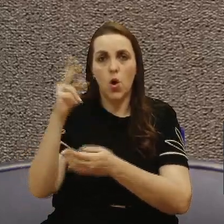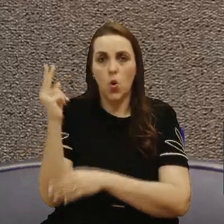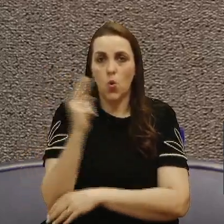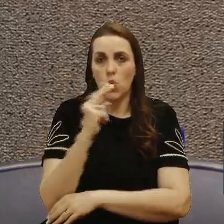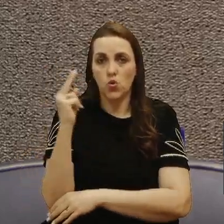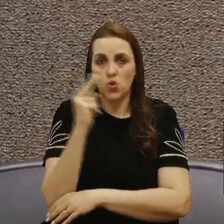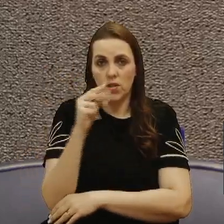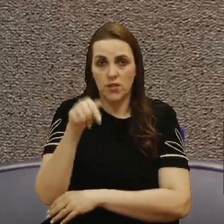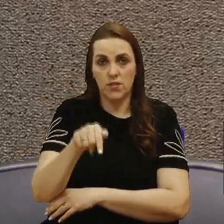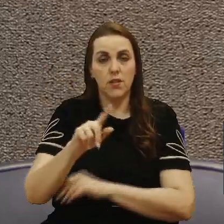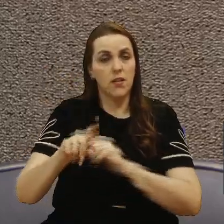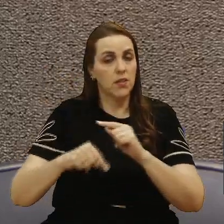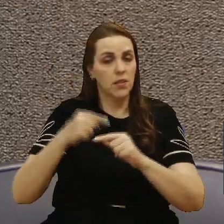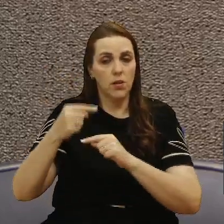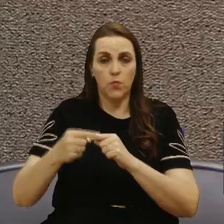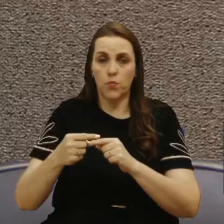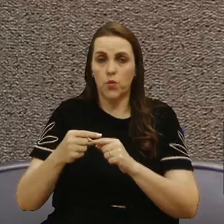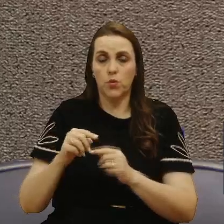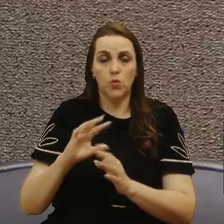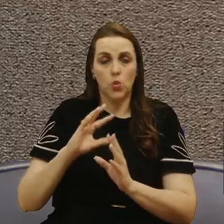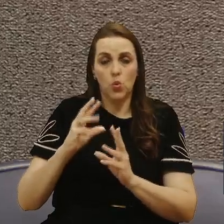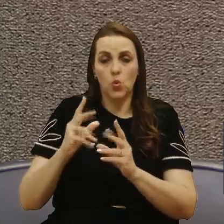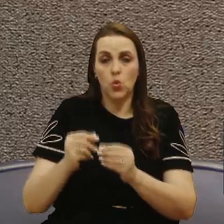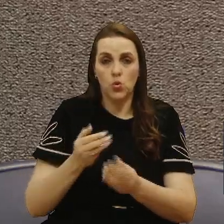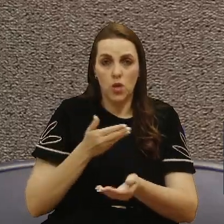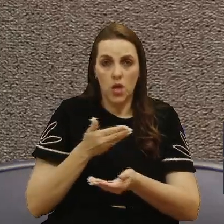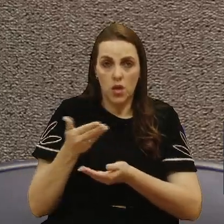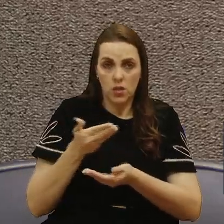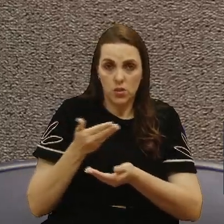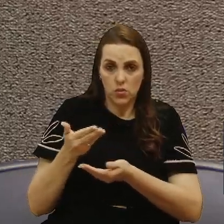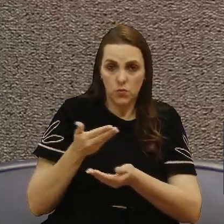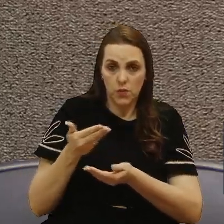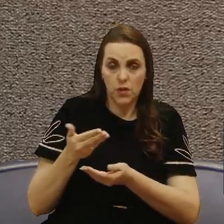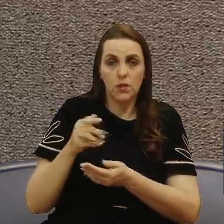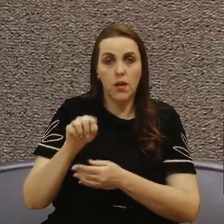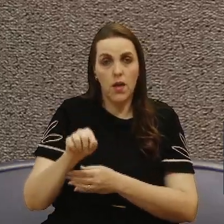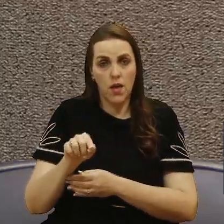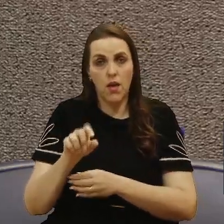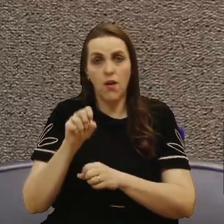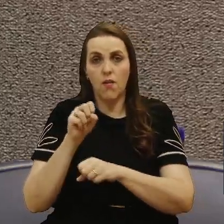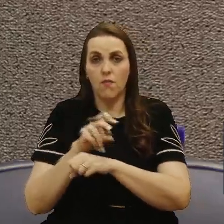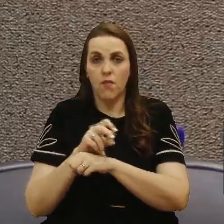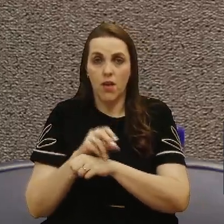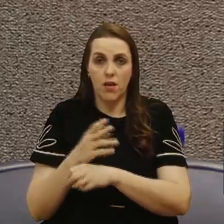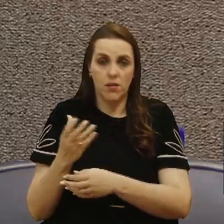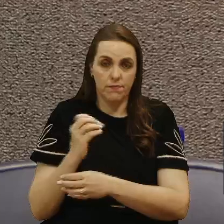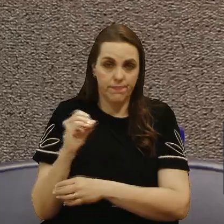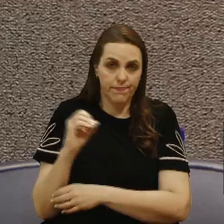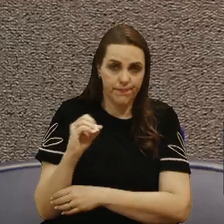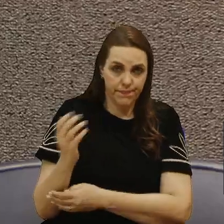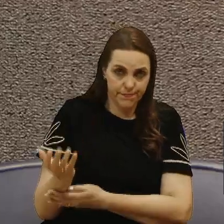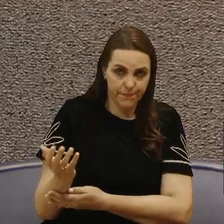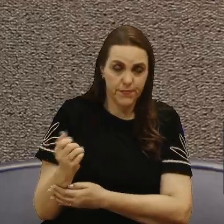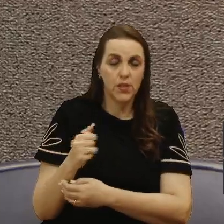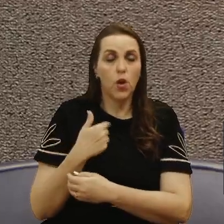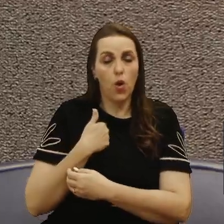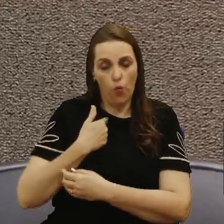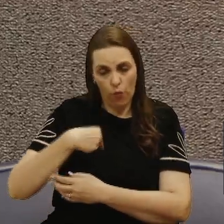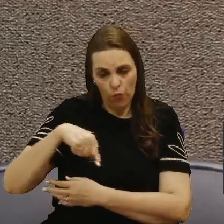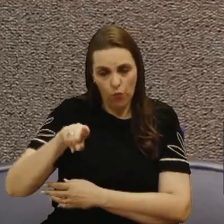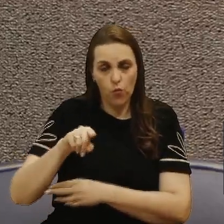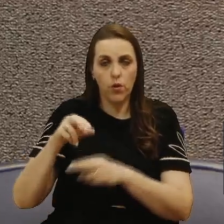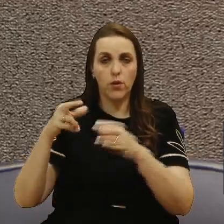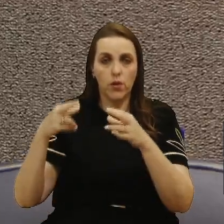somente aí, após todos esses atendimentos, é buscada uma vaga zero. Então, eu estive na UPA Zona Norte ontem,